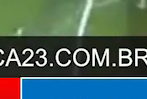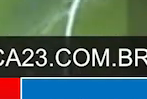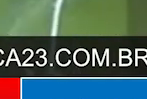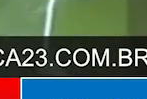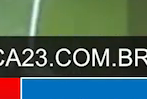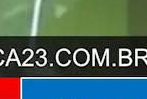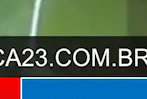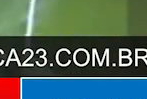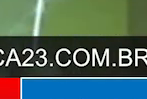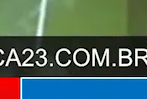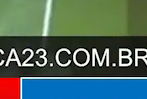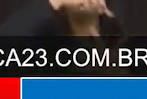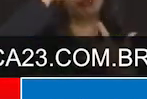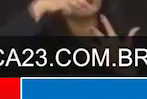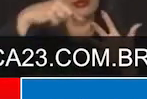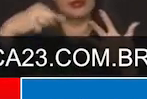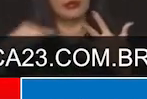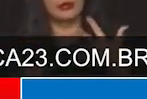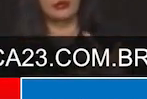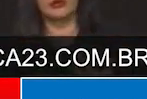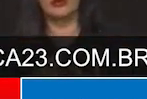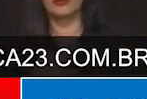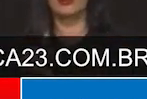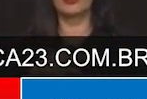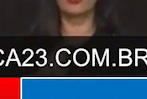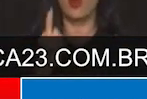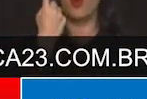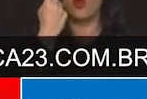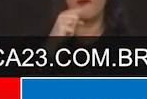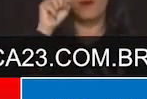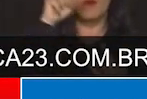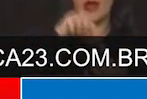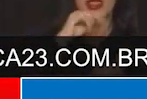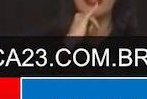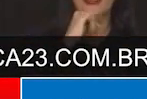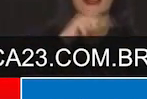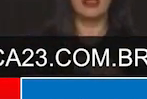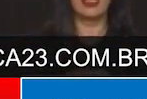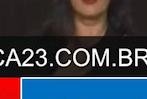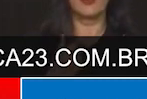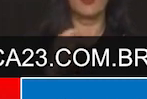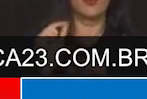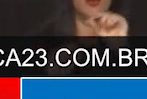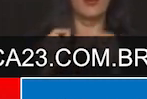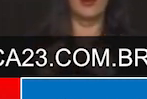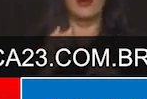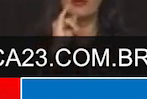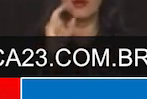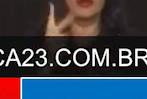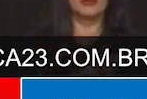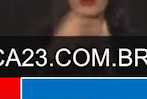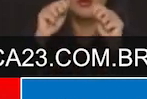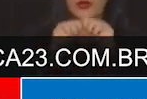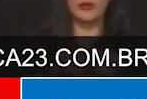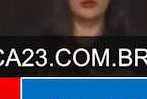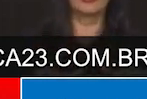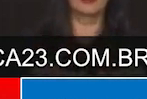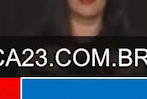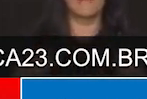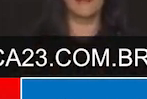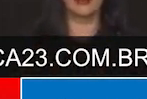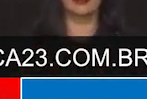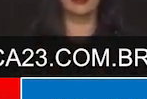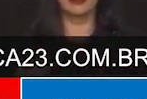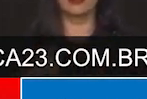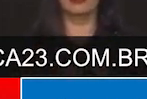depender de uma série de fatores, né? Nunca é um fator só, como, por exemplo, para acontecer uma epidemia, precisa ter um